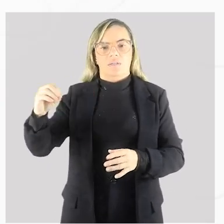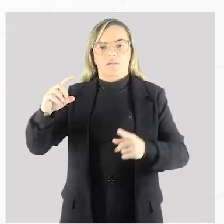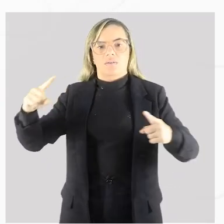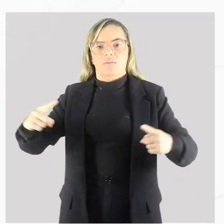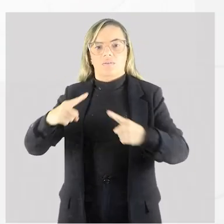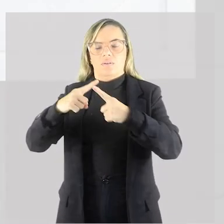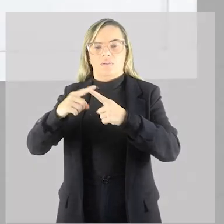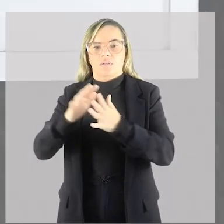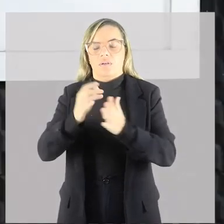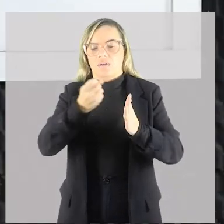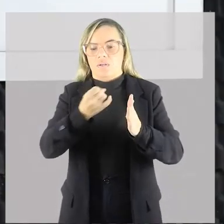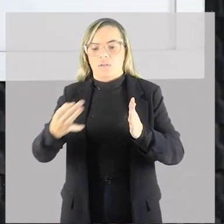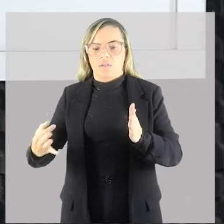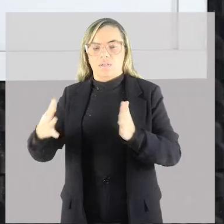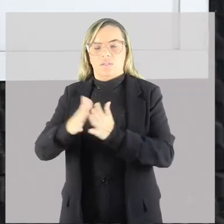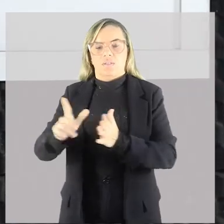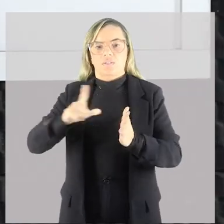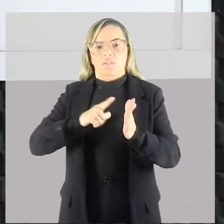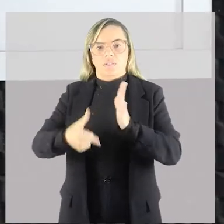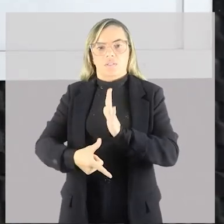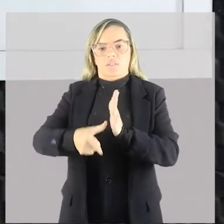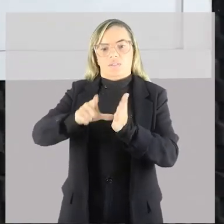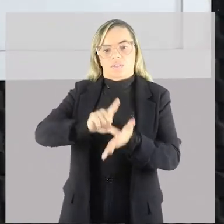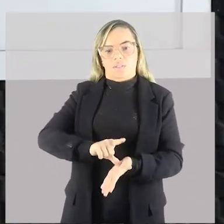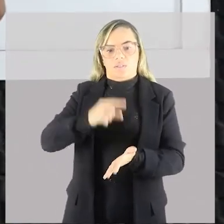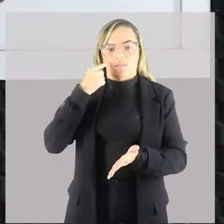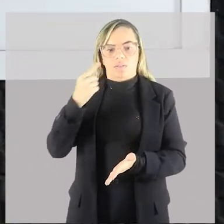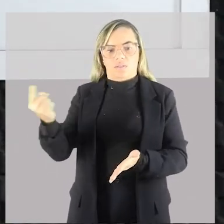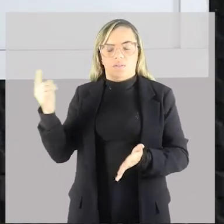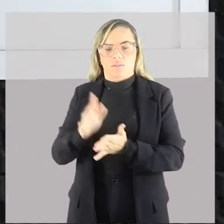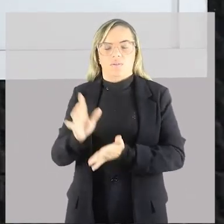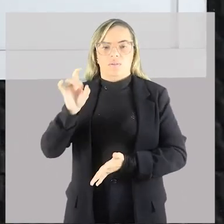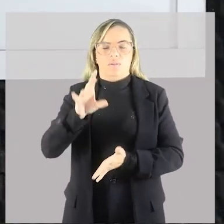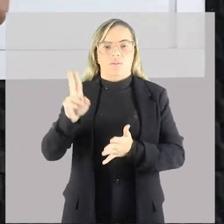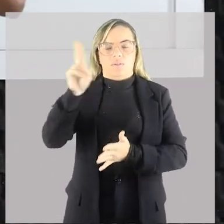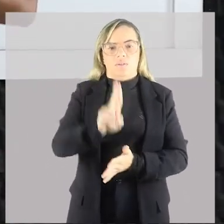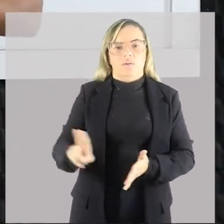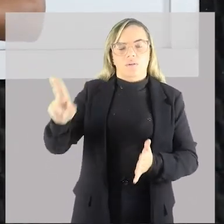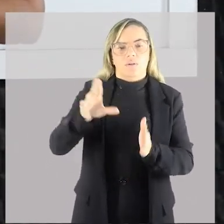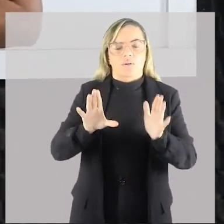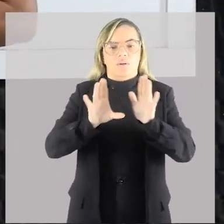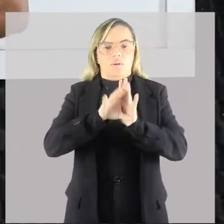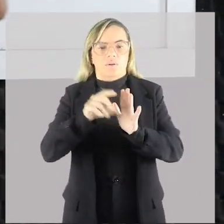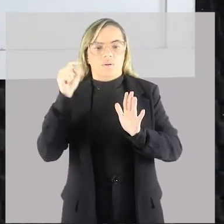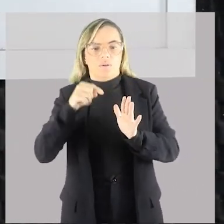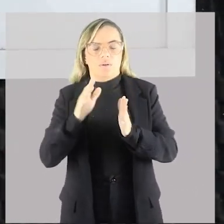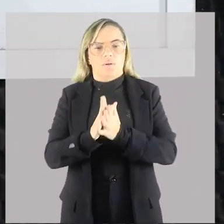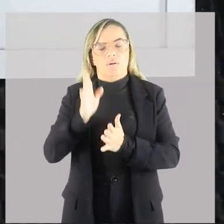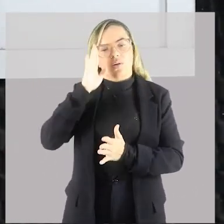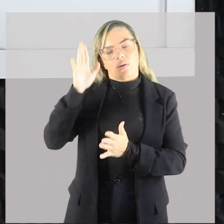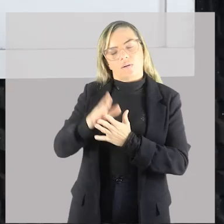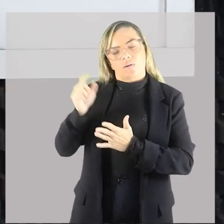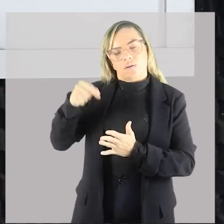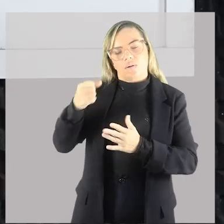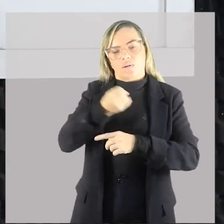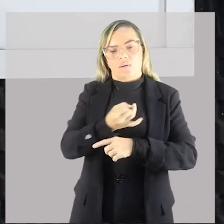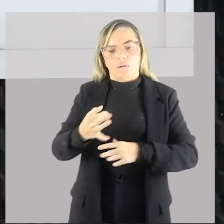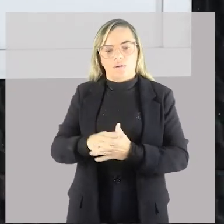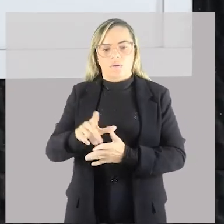que tinha anteriormente. Tá? Uma questão que deu para resolver apenas usando o princípio fundamental da